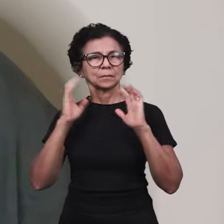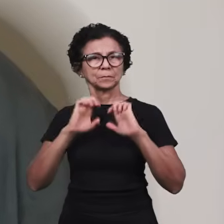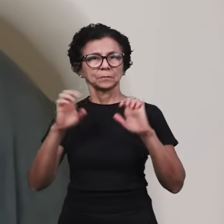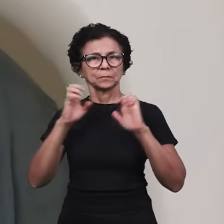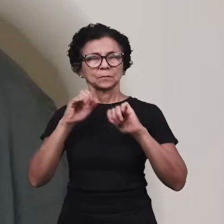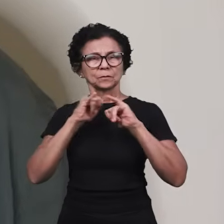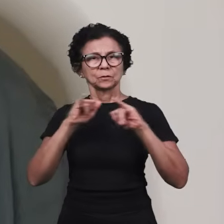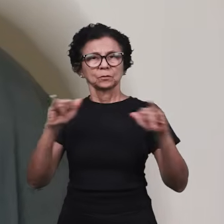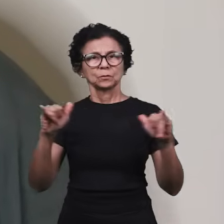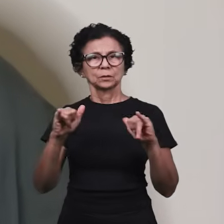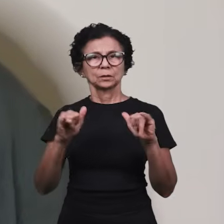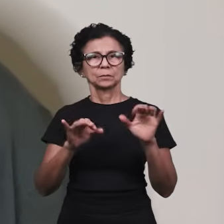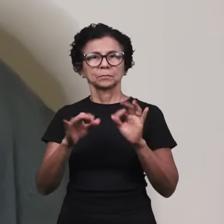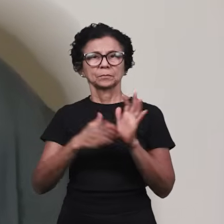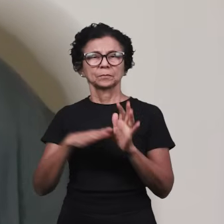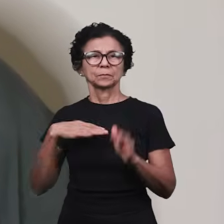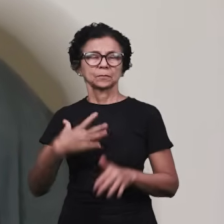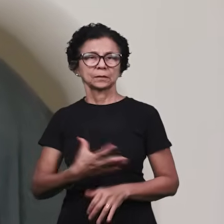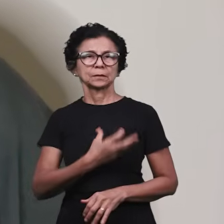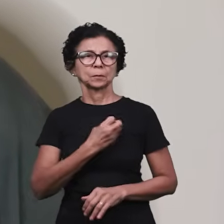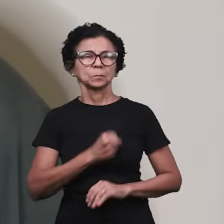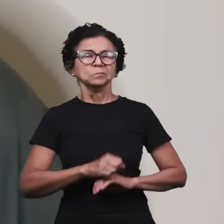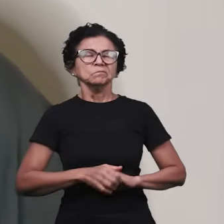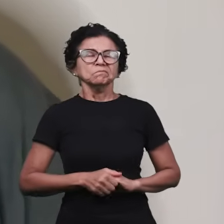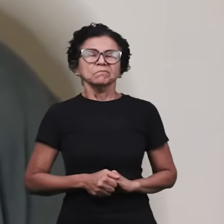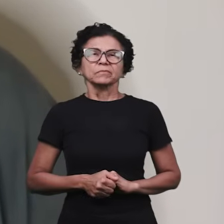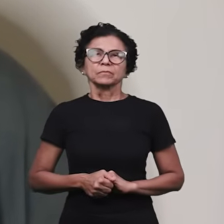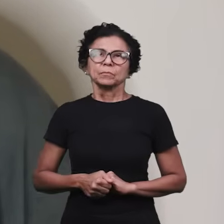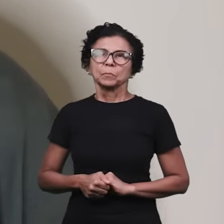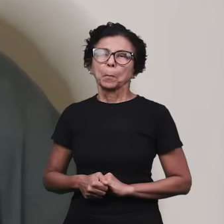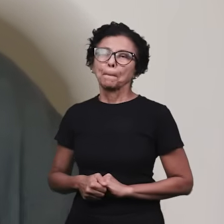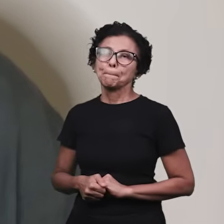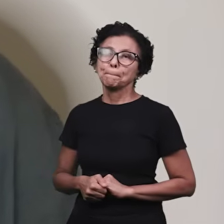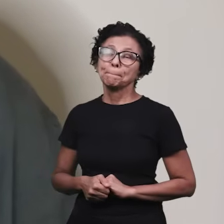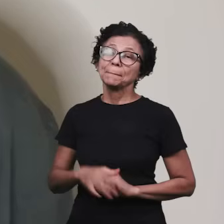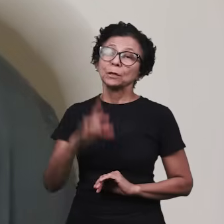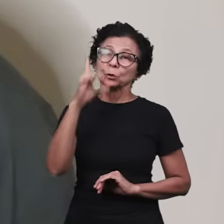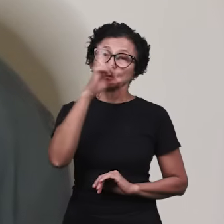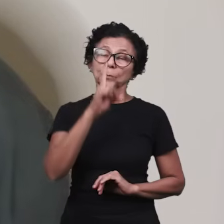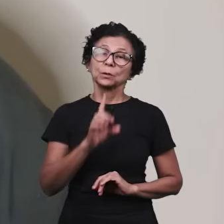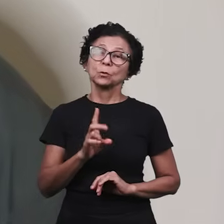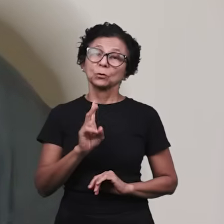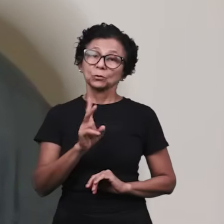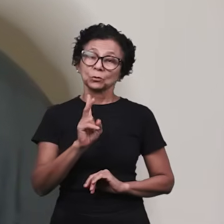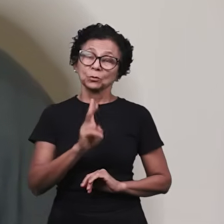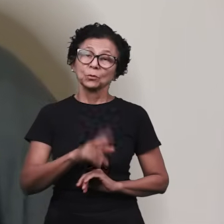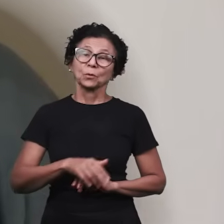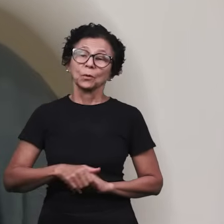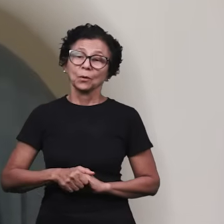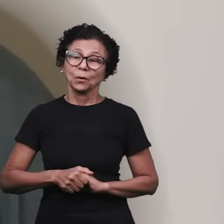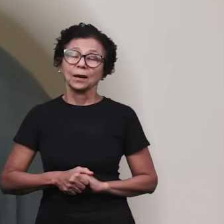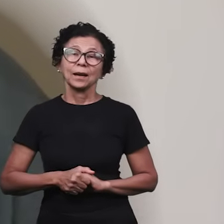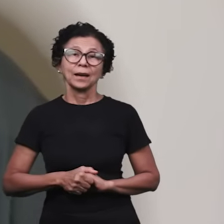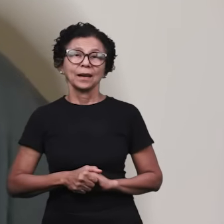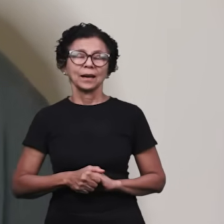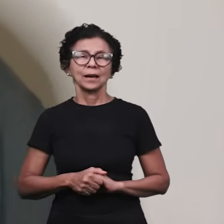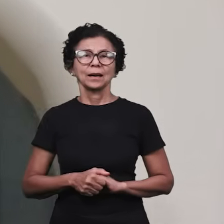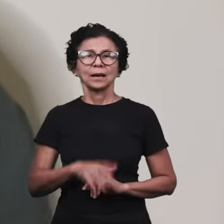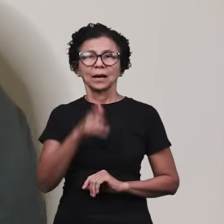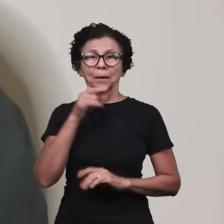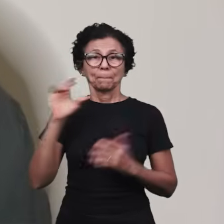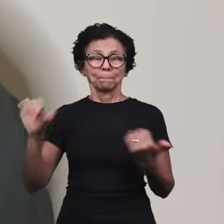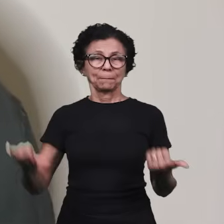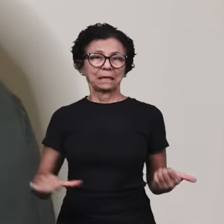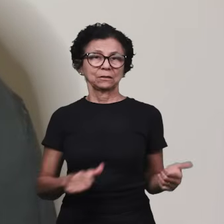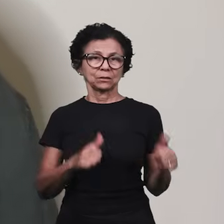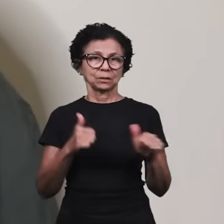proclamação da palavra do Senhor. Glória a Deus! Já no domingo, a alegria continuou com a realização do culto de batismo.